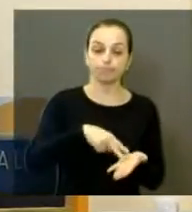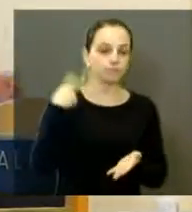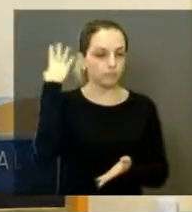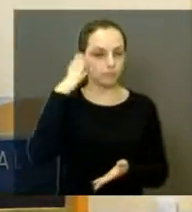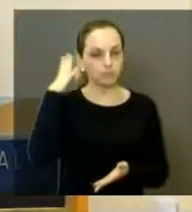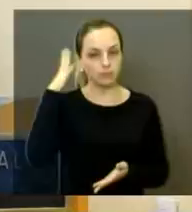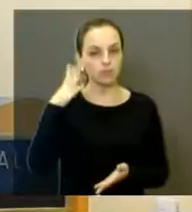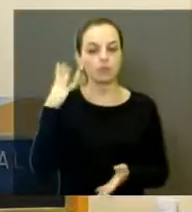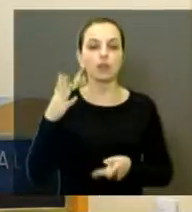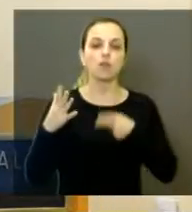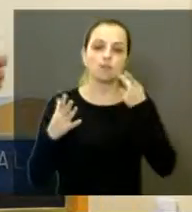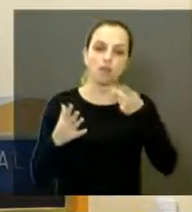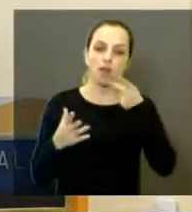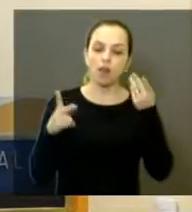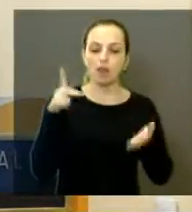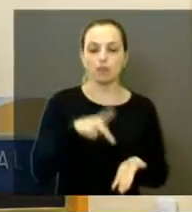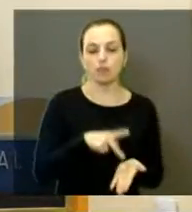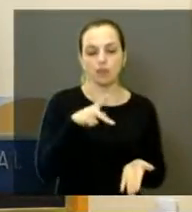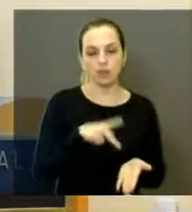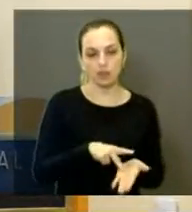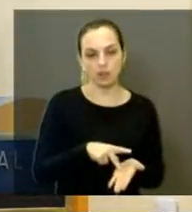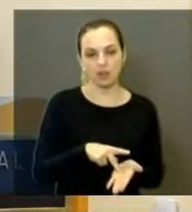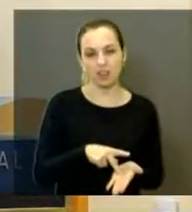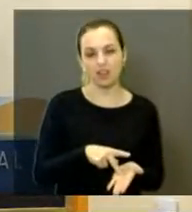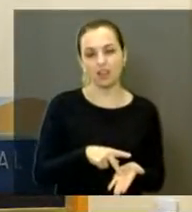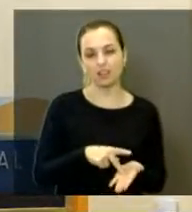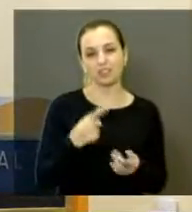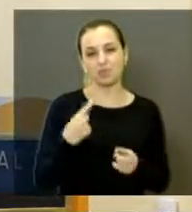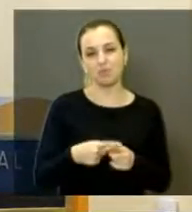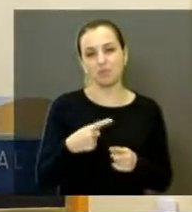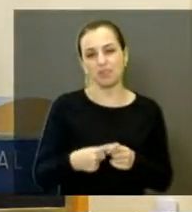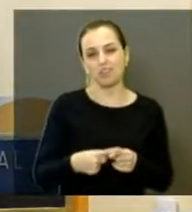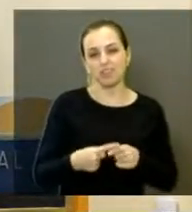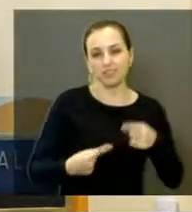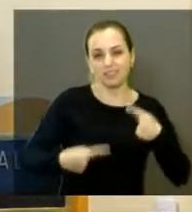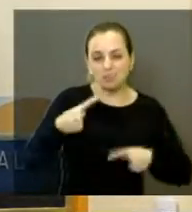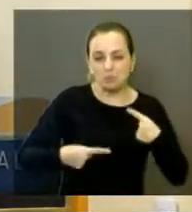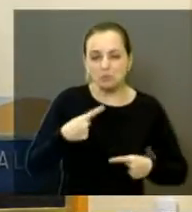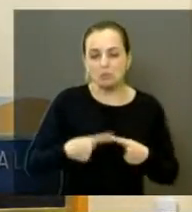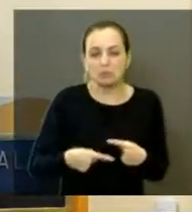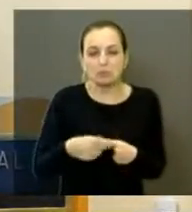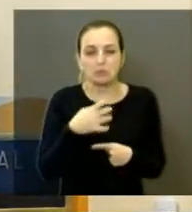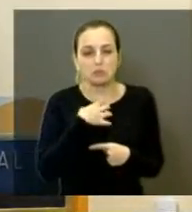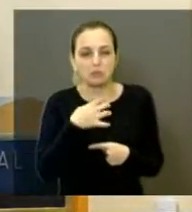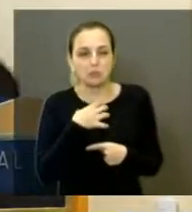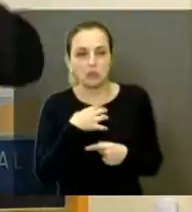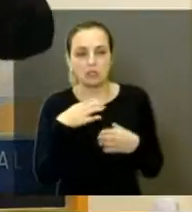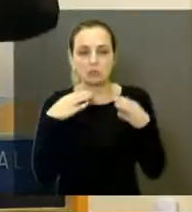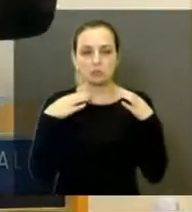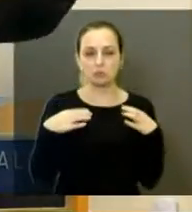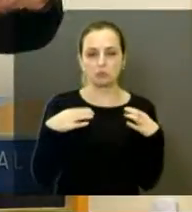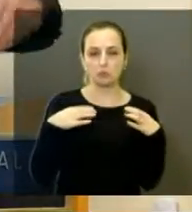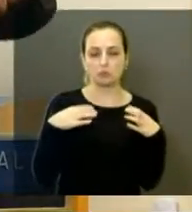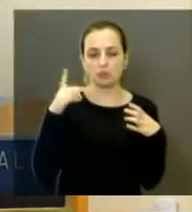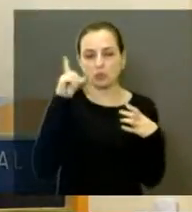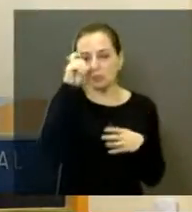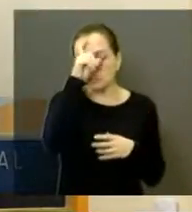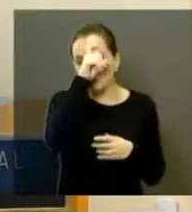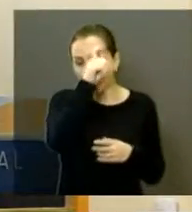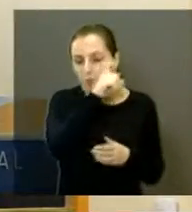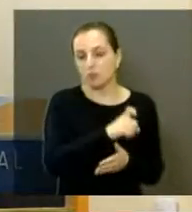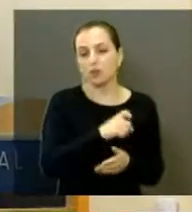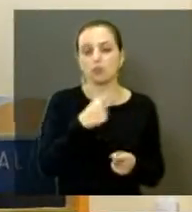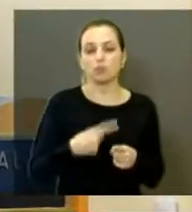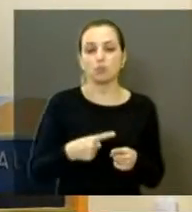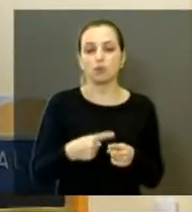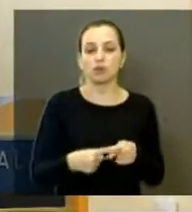começar a falar a verdade. Começar, porque esse tipo de política vai ficando difícil cada vez mais, porque os